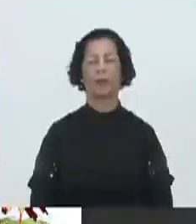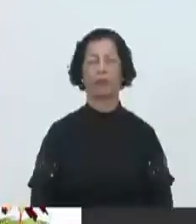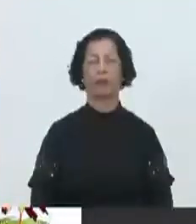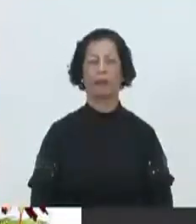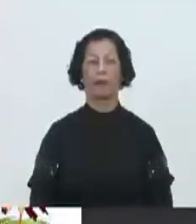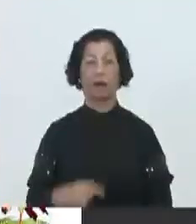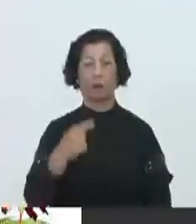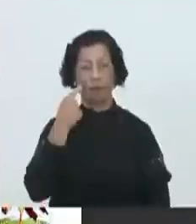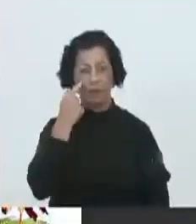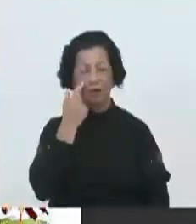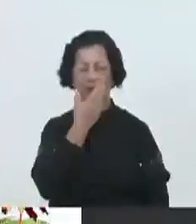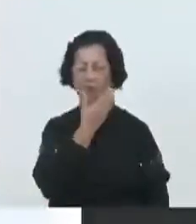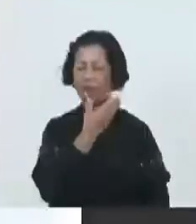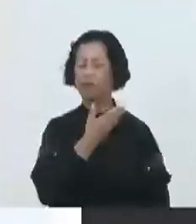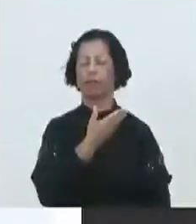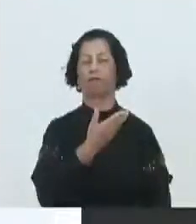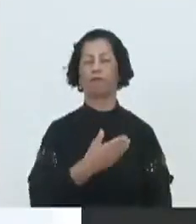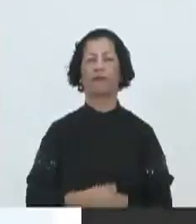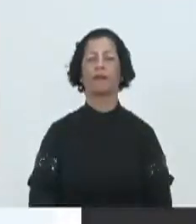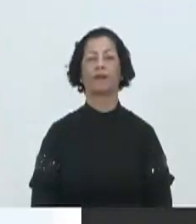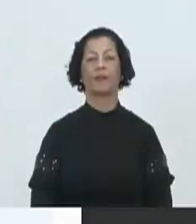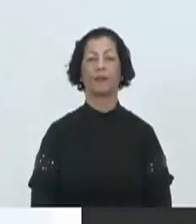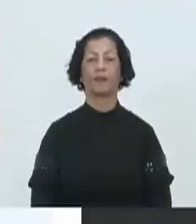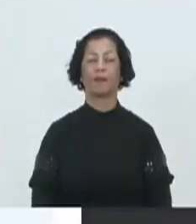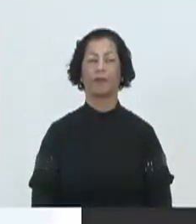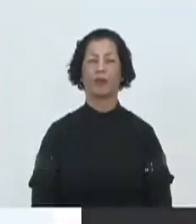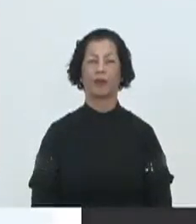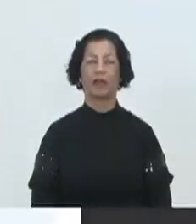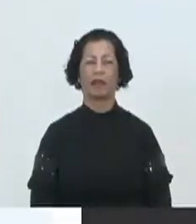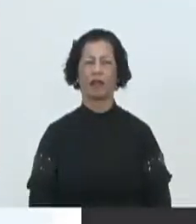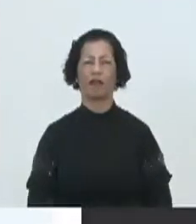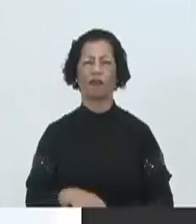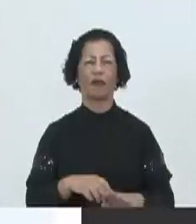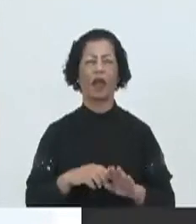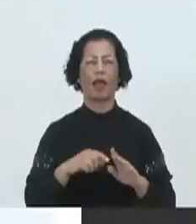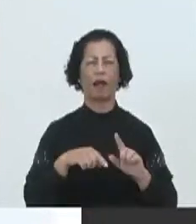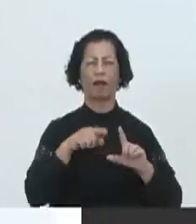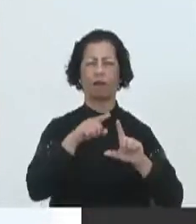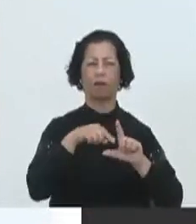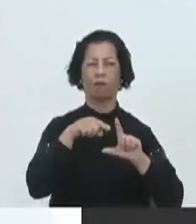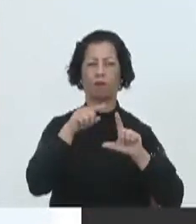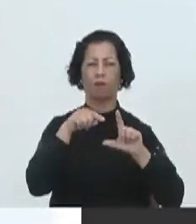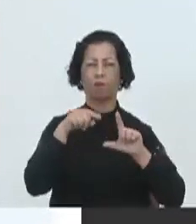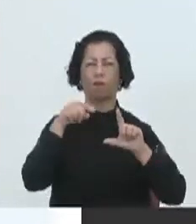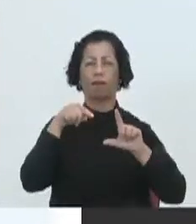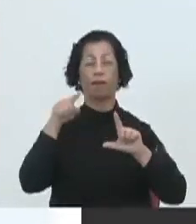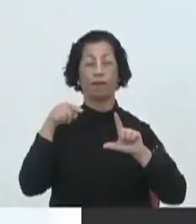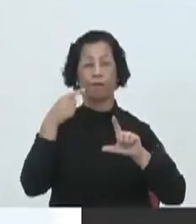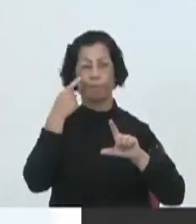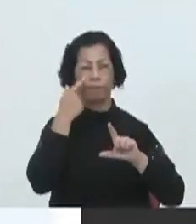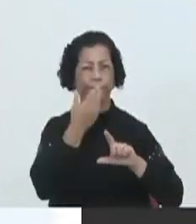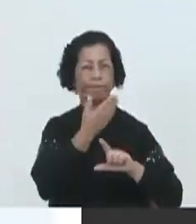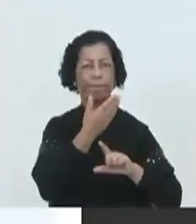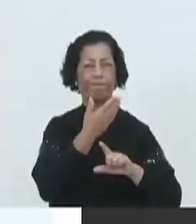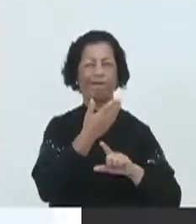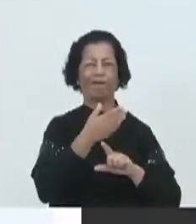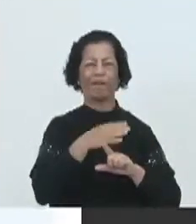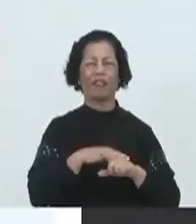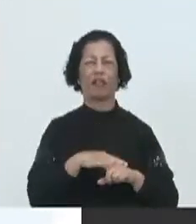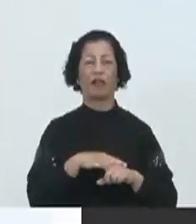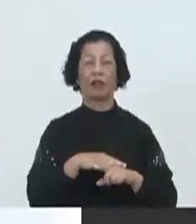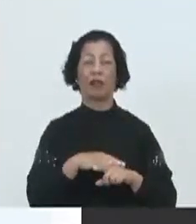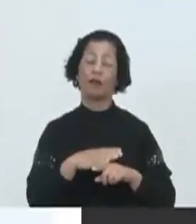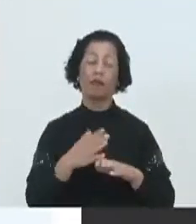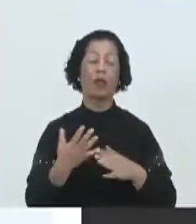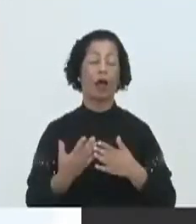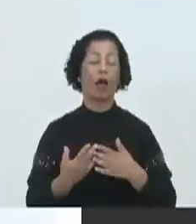olhar parcial quando a gente olha para isso em gráfico a gente vê que a situação é confortável